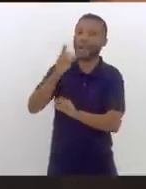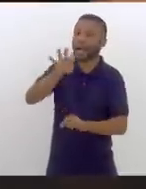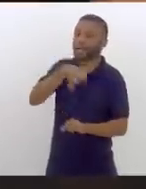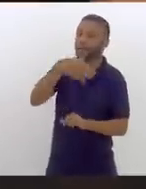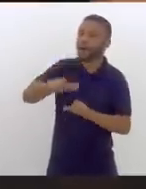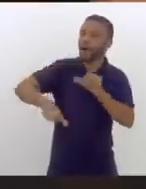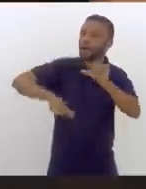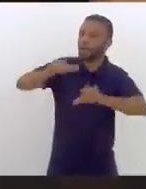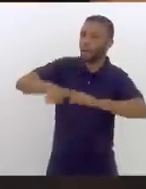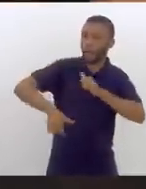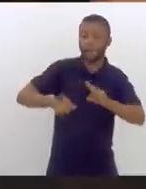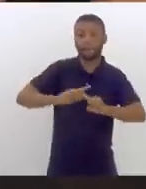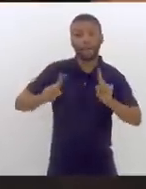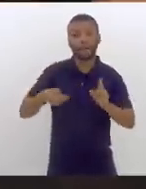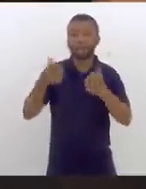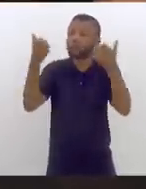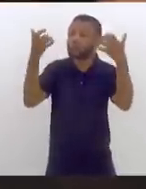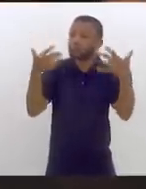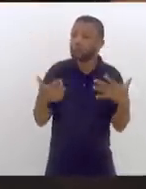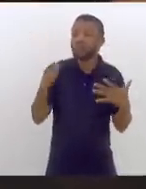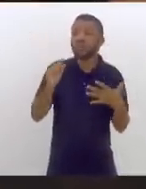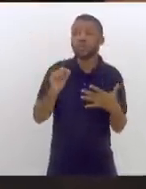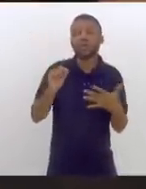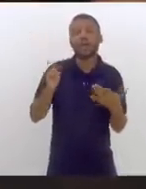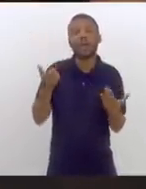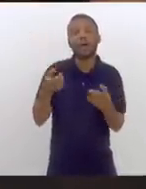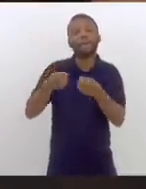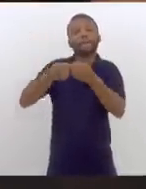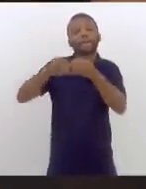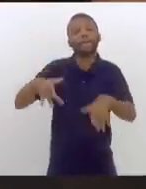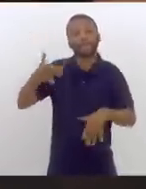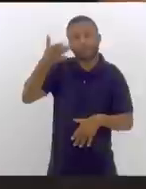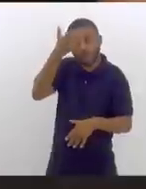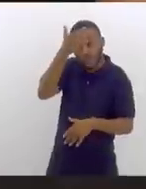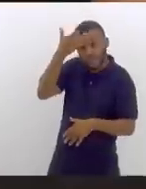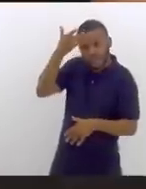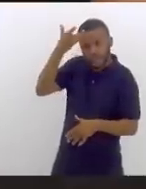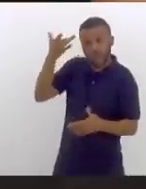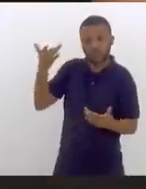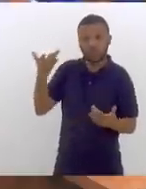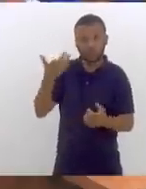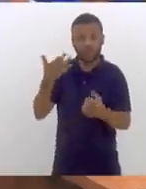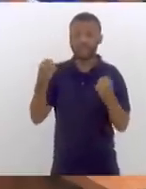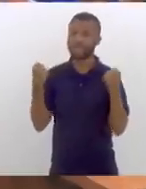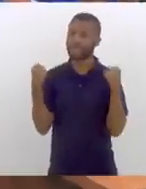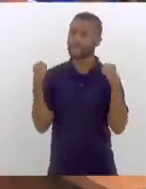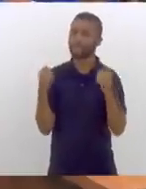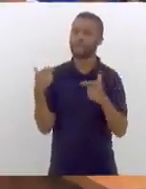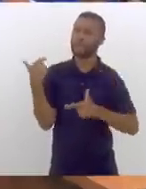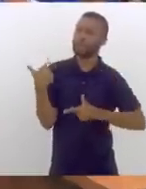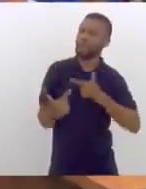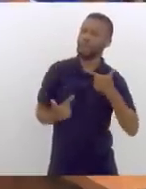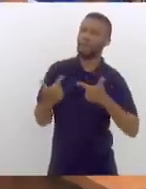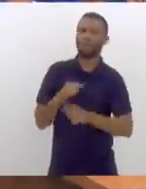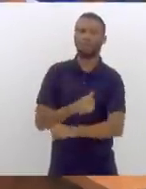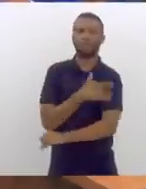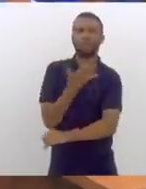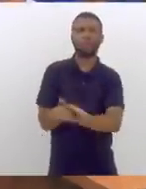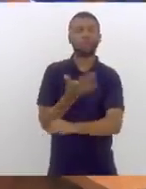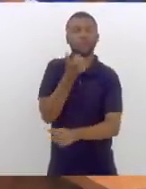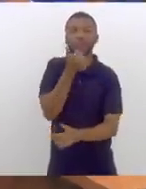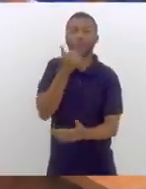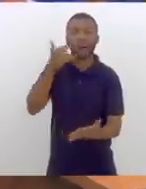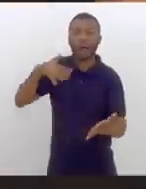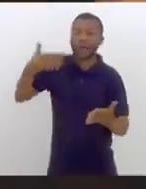falar que pode acarretar dando a nossa saúde mental física entendeu E isso aí eu não consigo entender Até